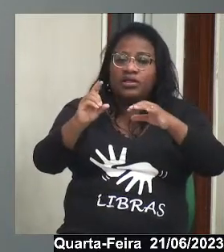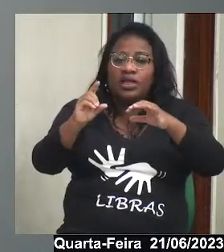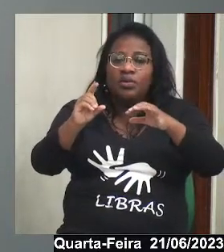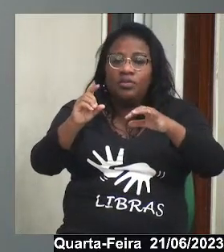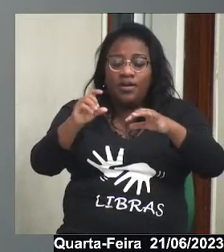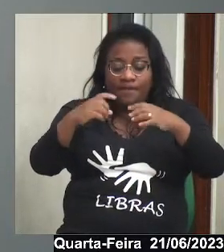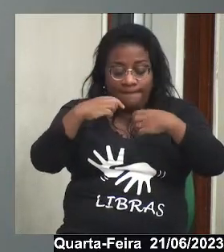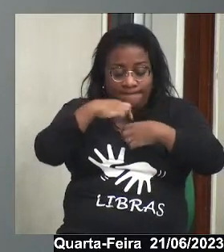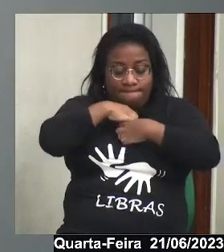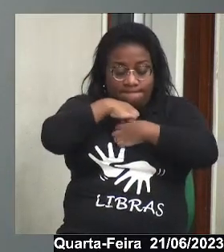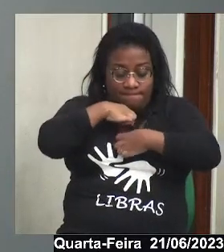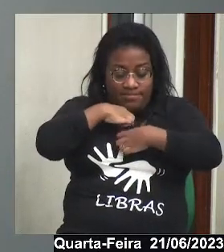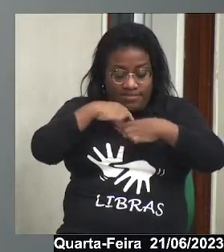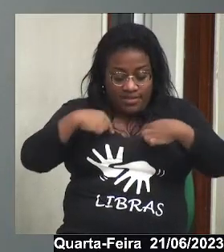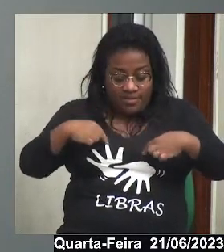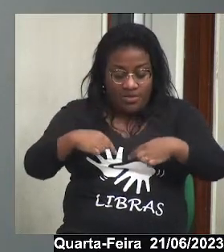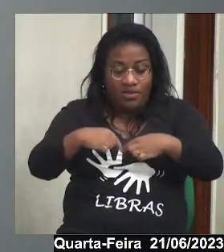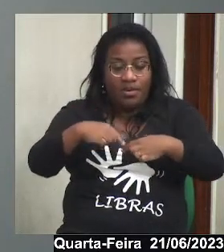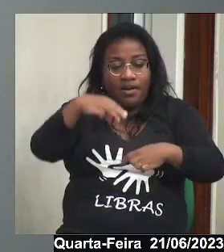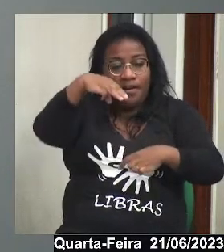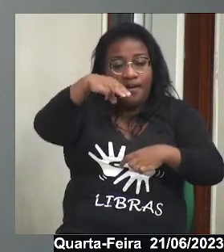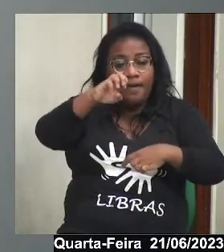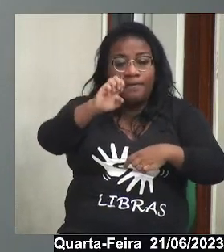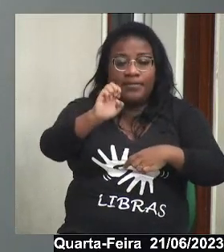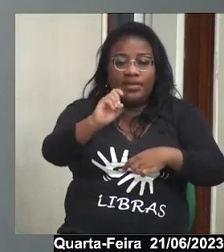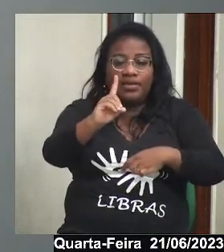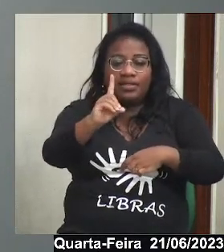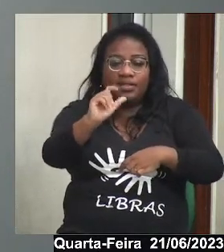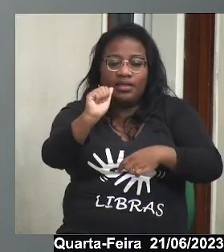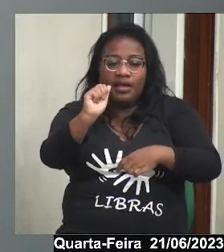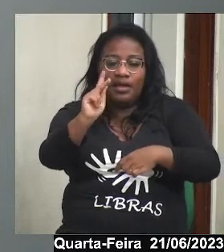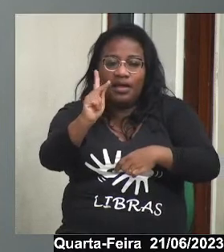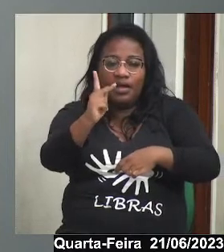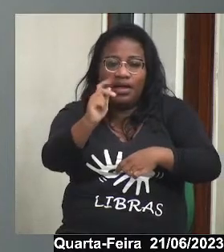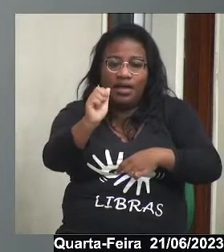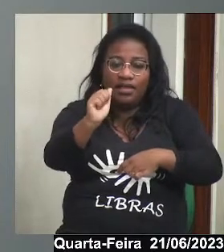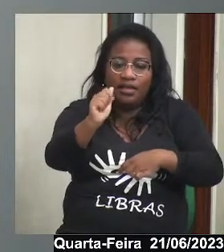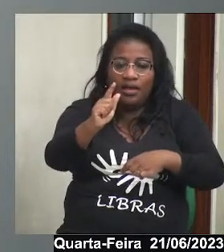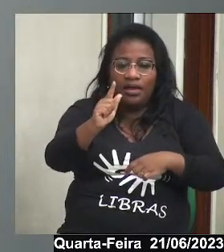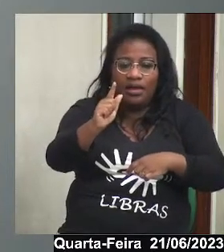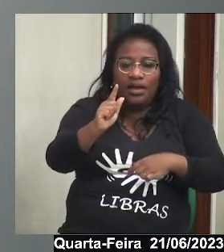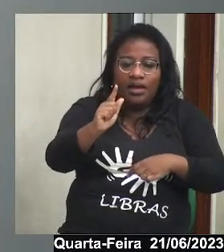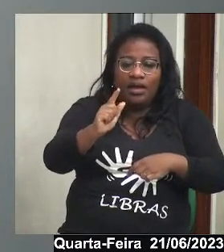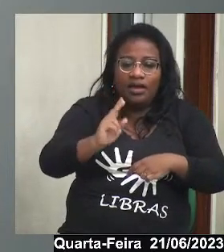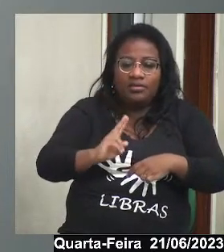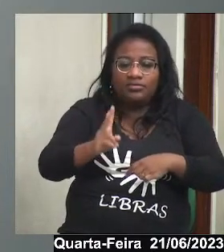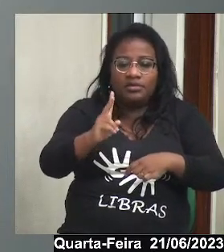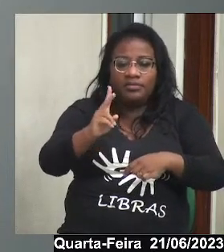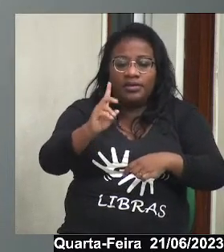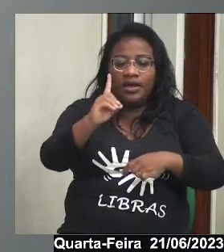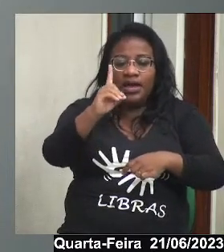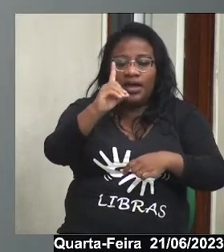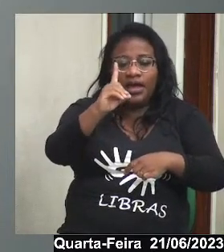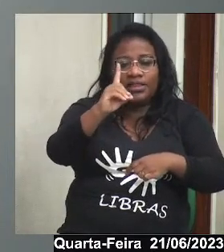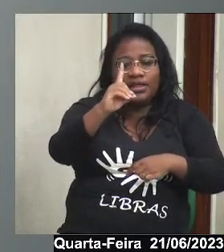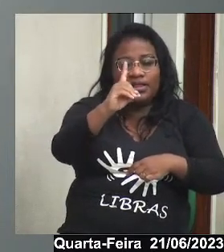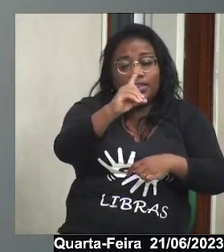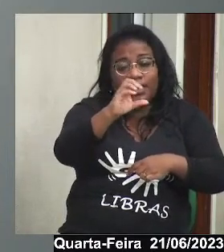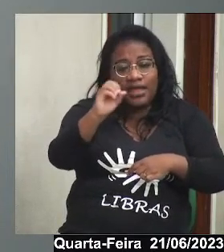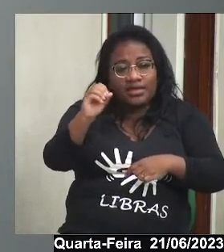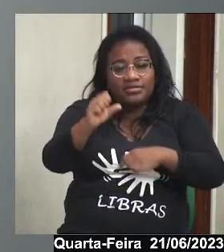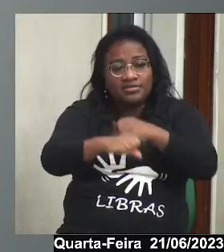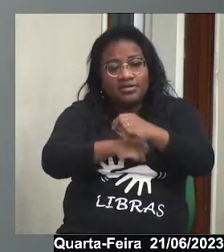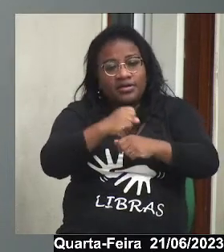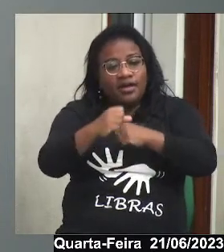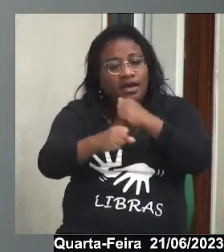medalha de honra pelo guarda que completou 10 anos, 20 anos, 30 anos. Diversas cidades têm uma homenagem